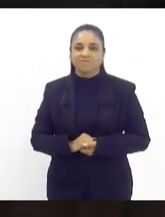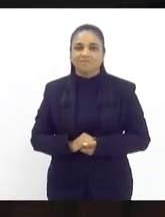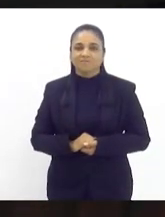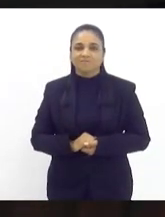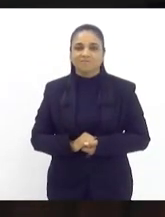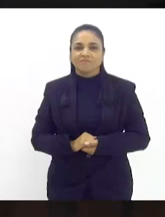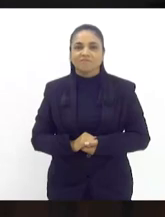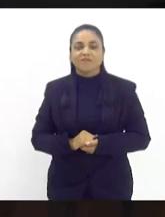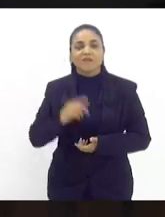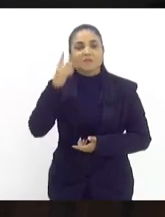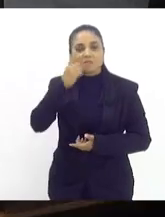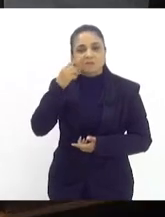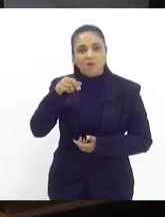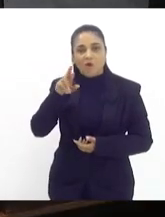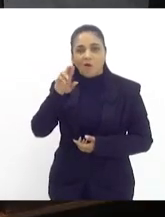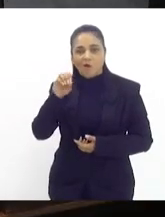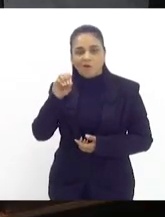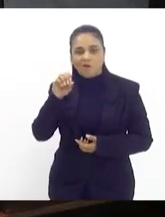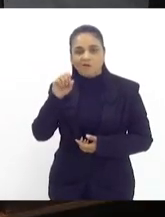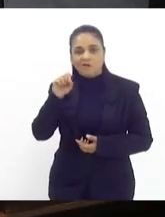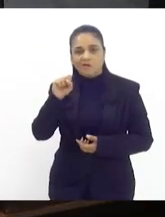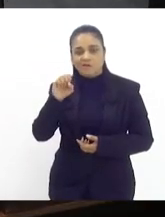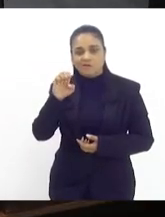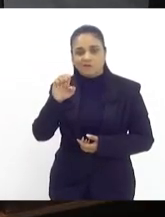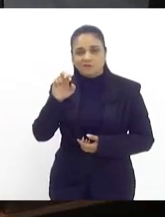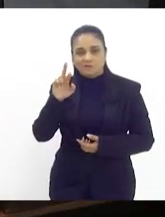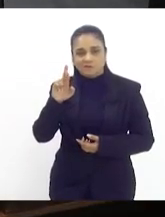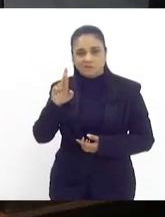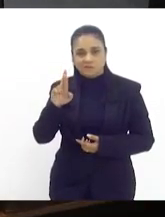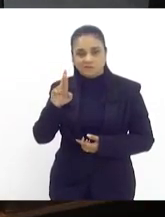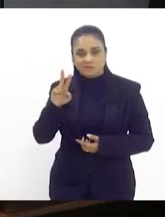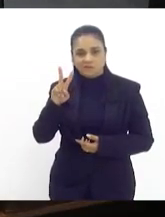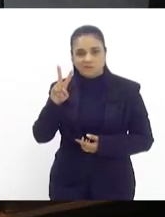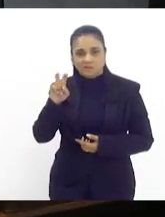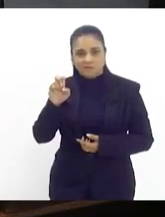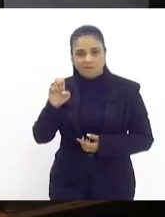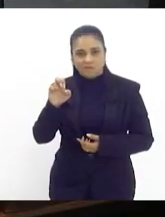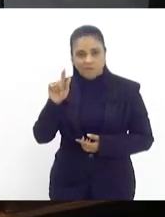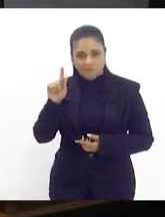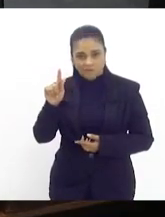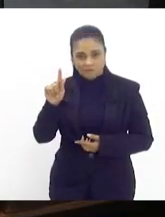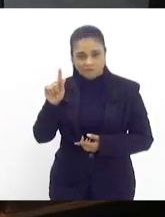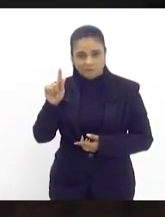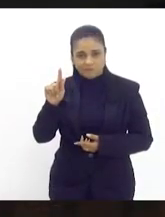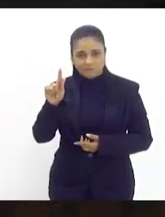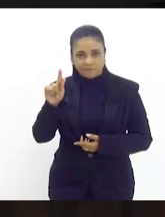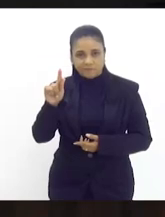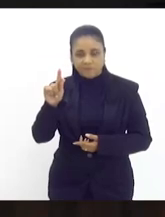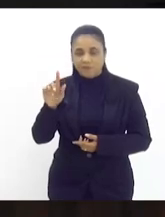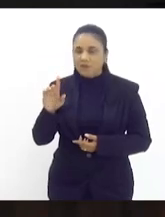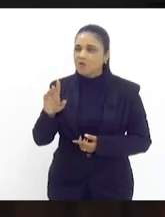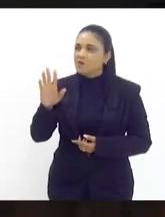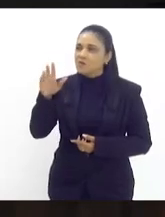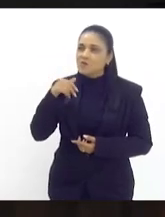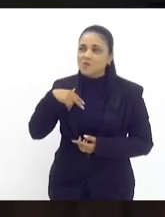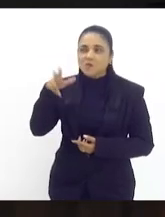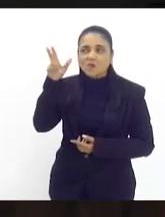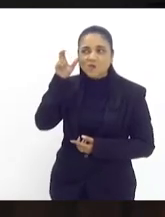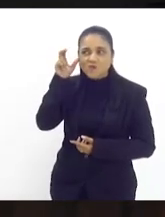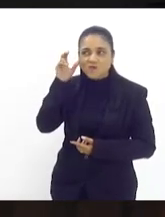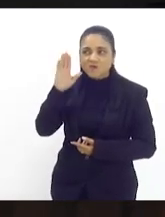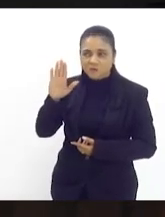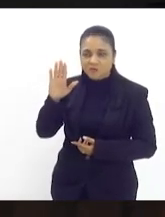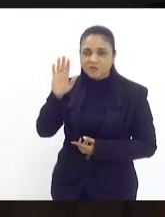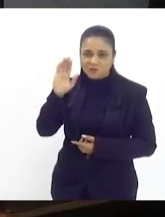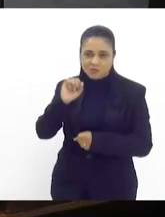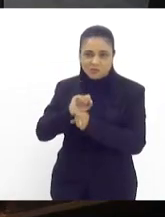Deputado Rosenberg. Presidente. Presidente, está me ouvindo? Um minuto, deputado Renato. Estamos ouvindo, sim. Um